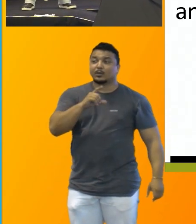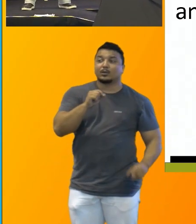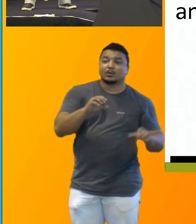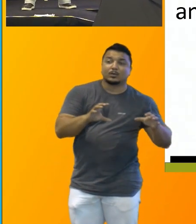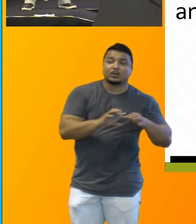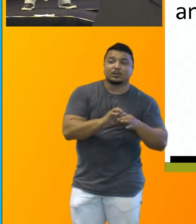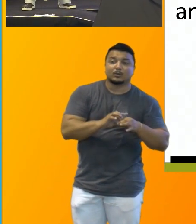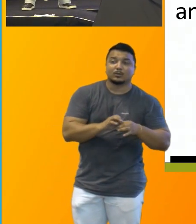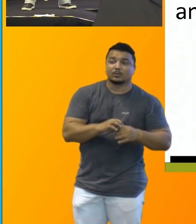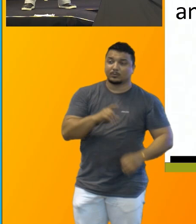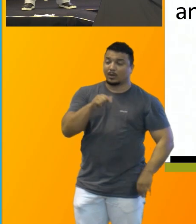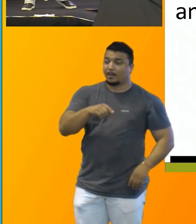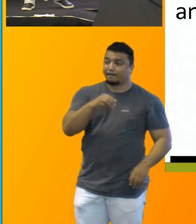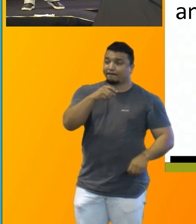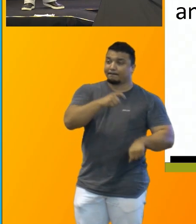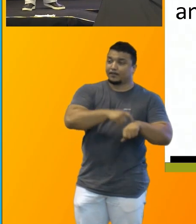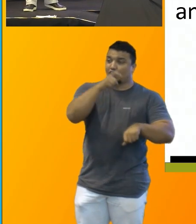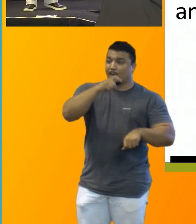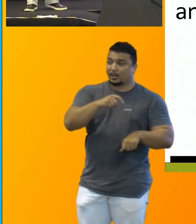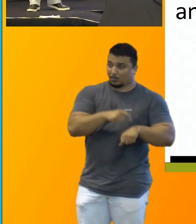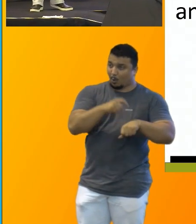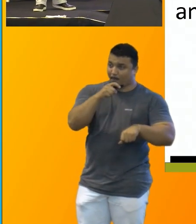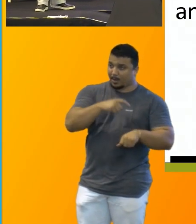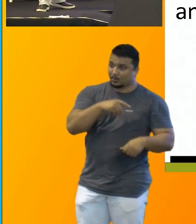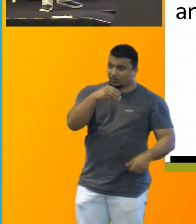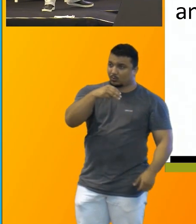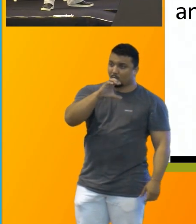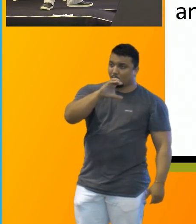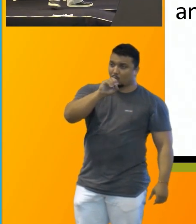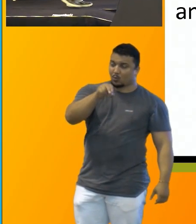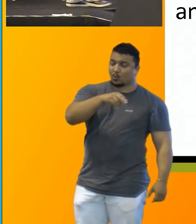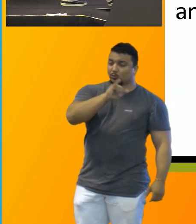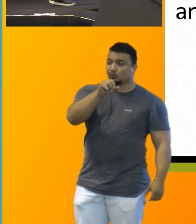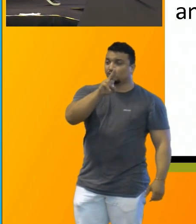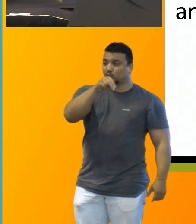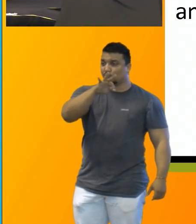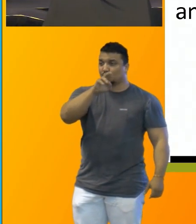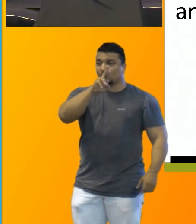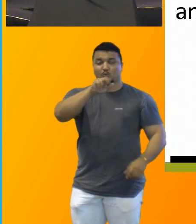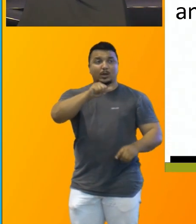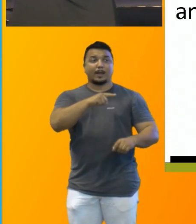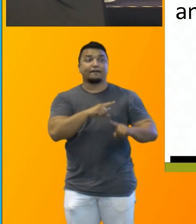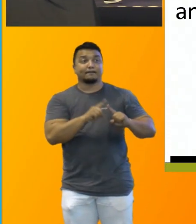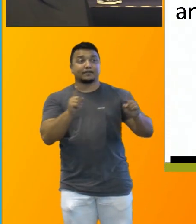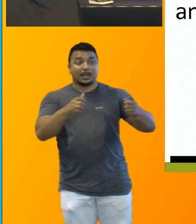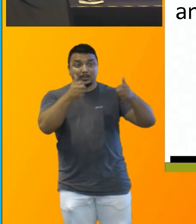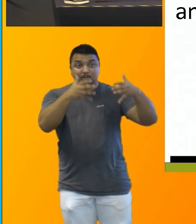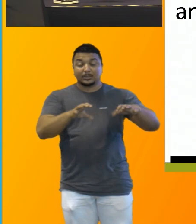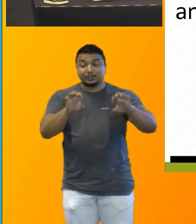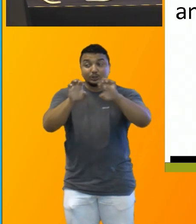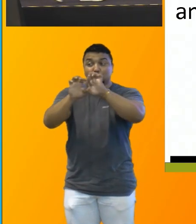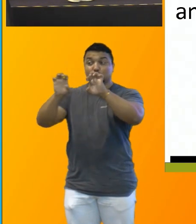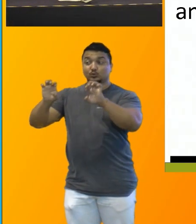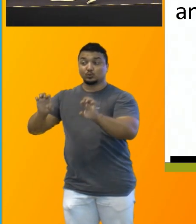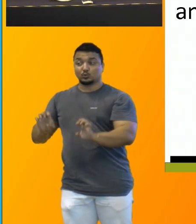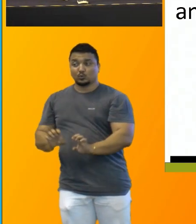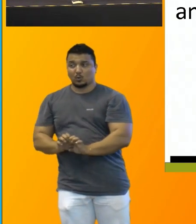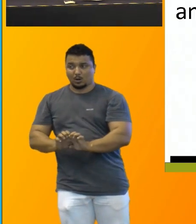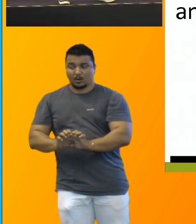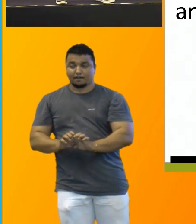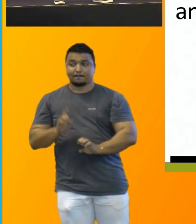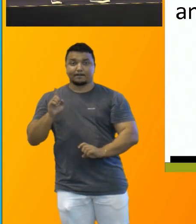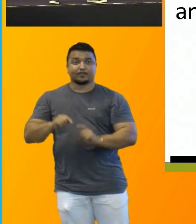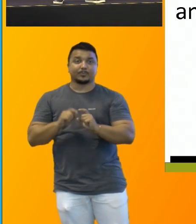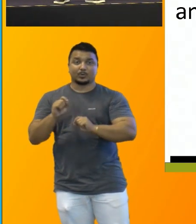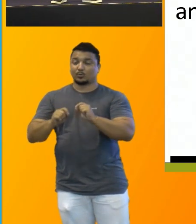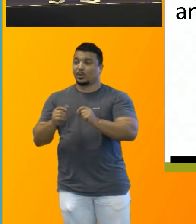quê? Momento. Mas, quando eu falo de estrutura, estrutura